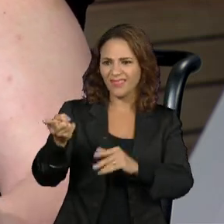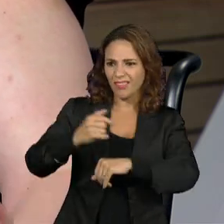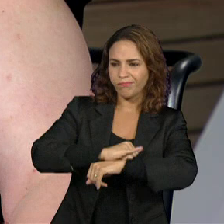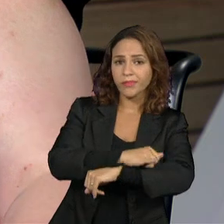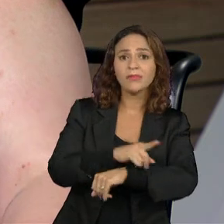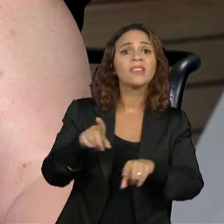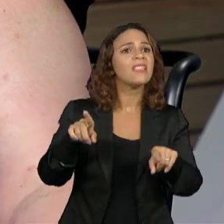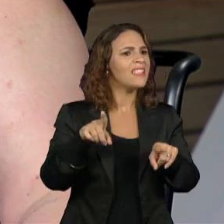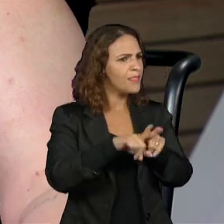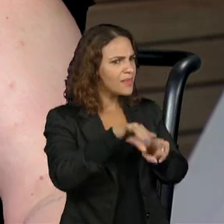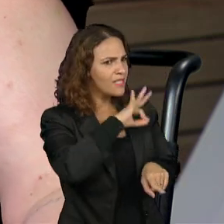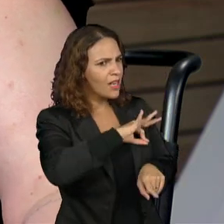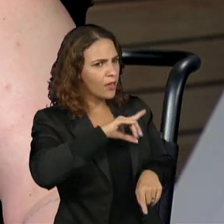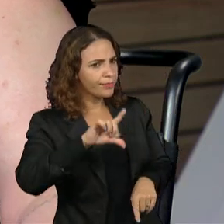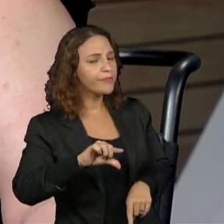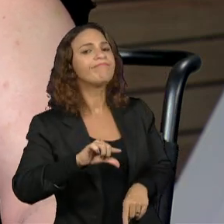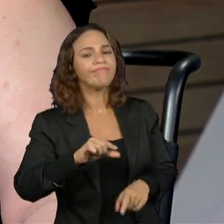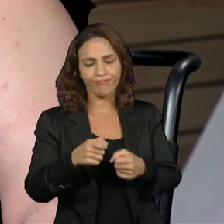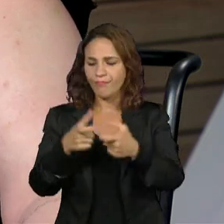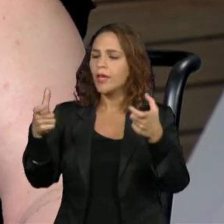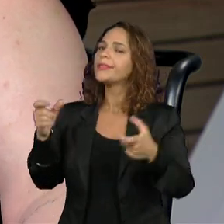mais baixos também? Normalmente sim.